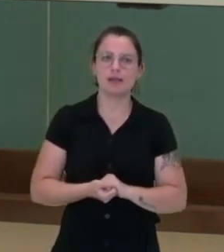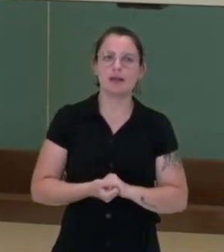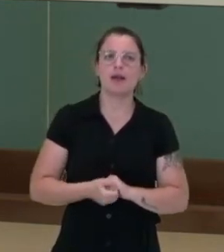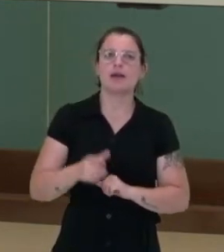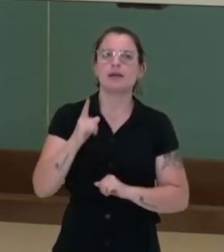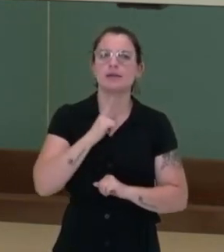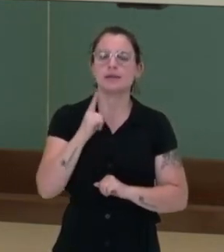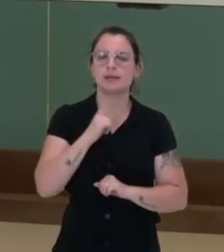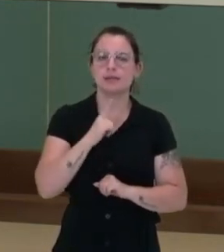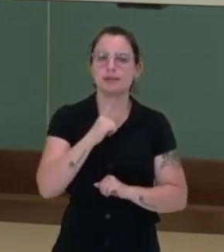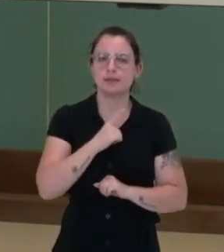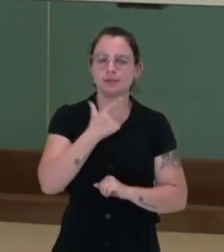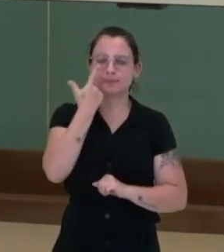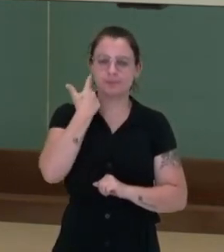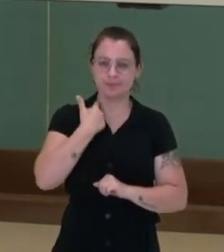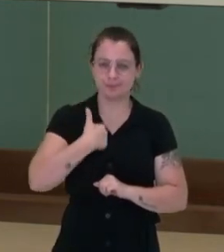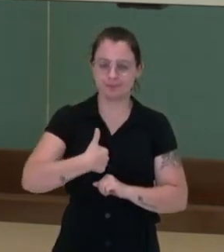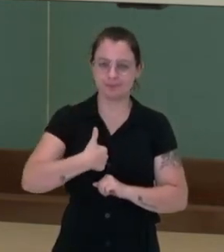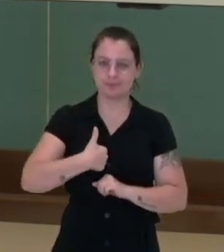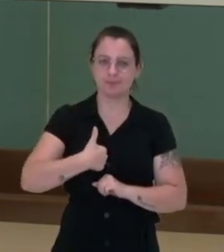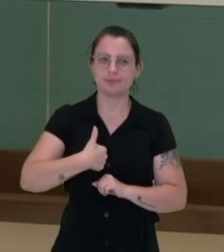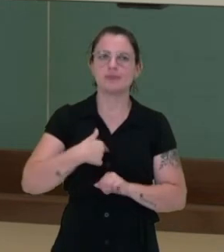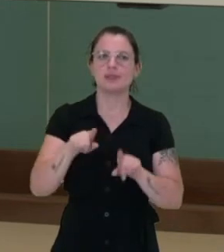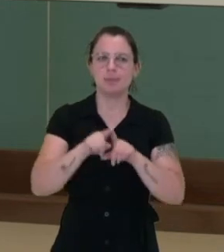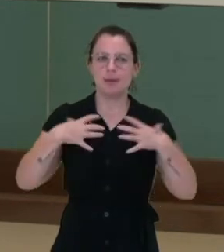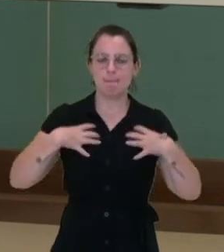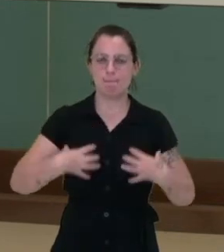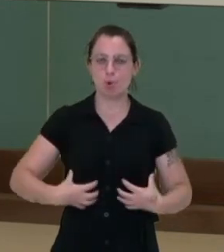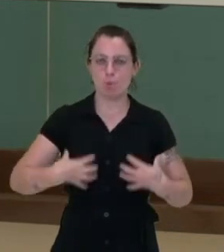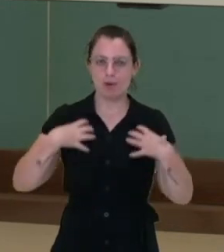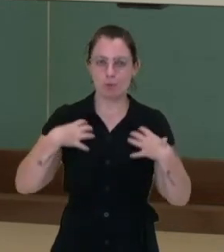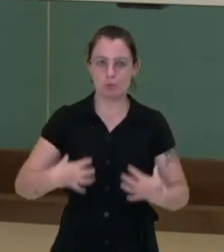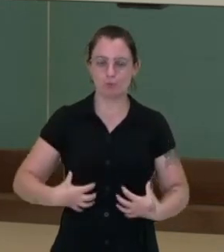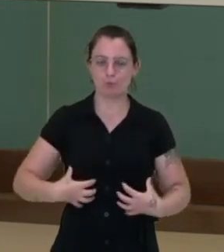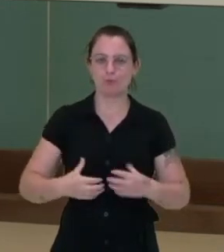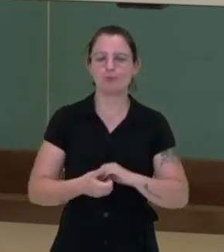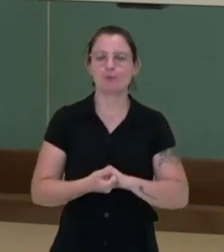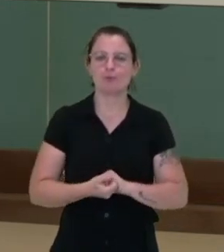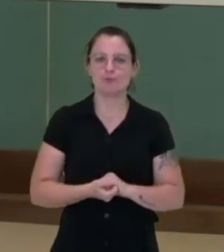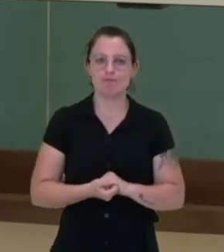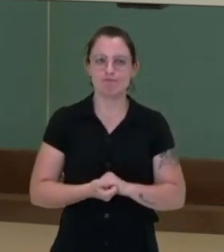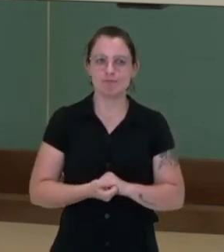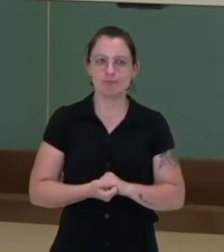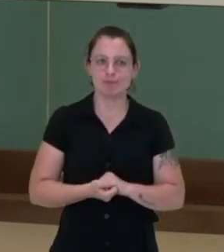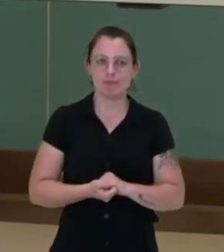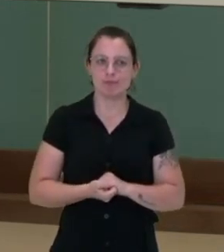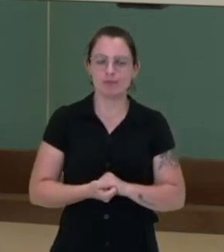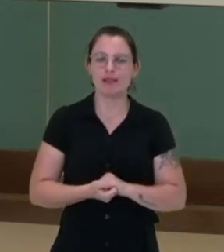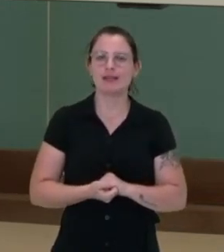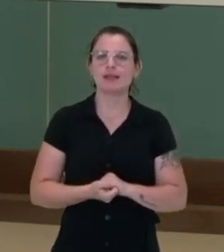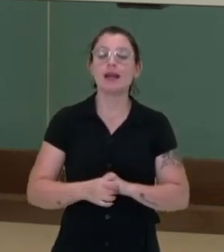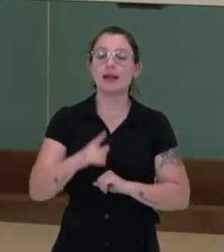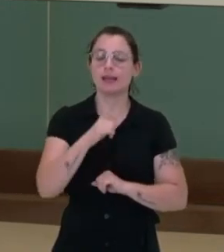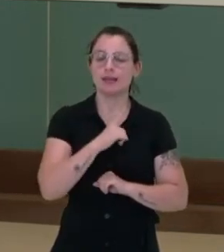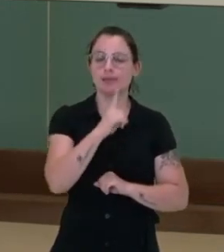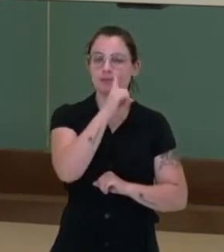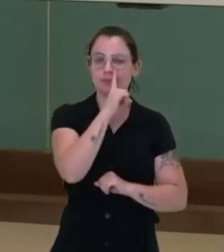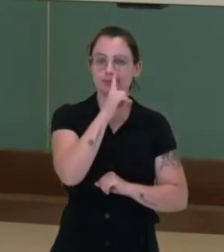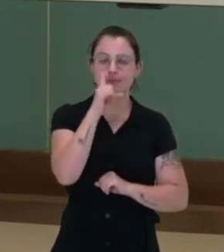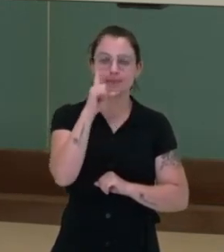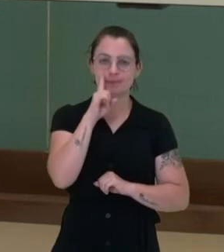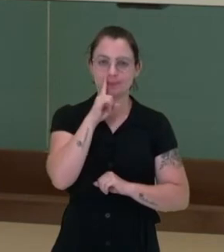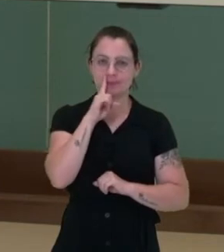respiratórias e pelos pulmões. Os órgãos que compõem as vias respiratórias são as cavidades nasais,